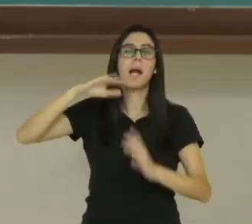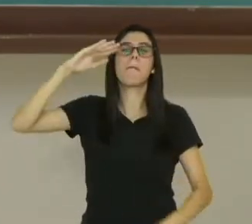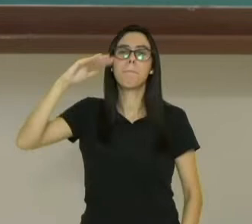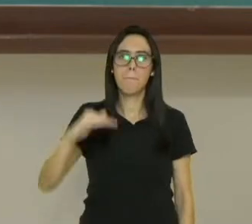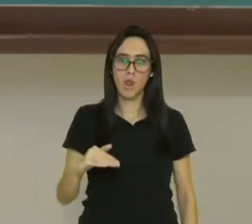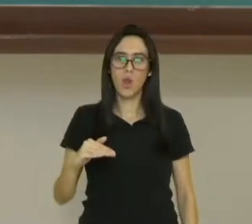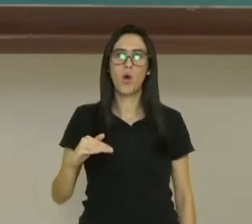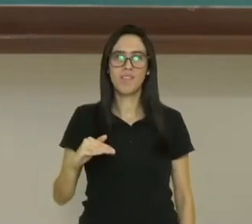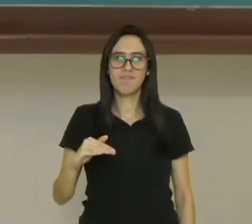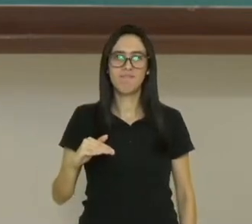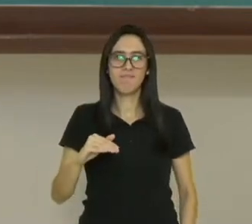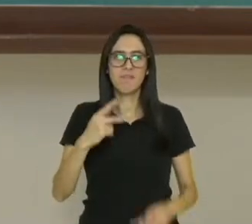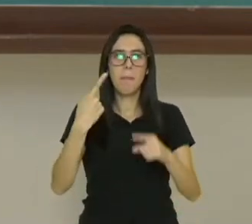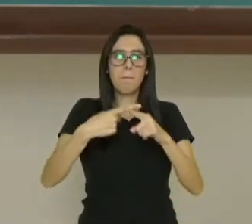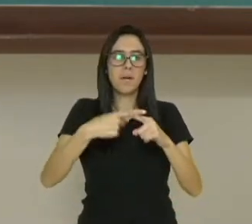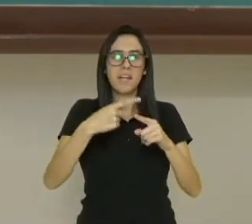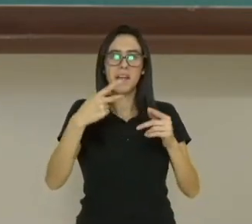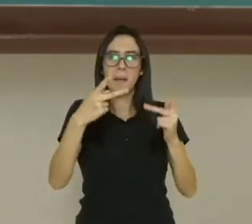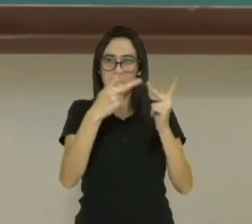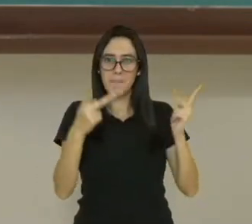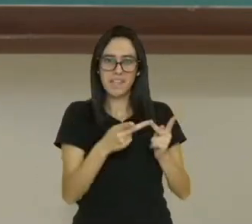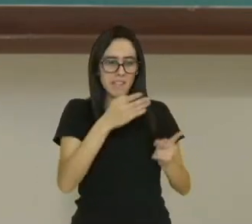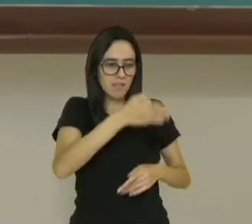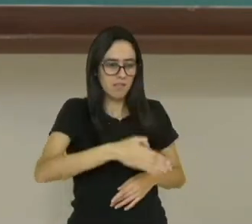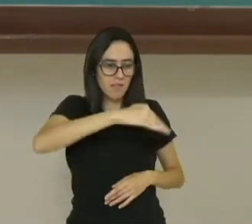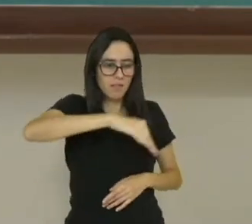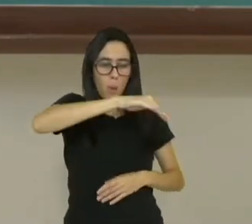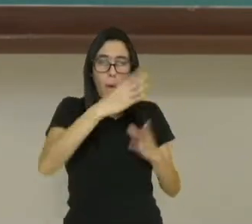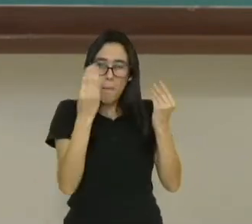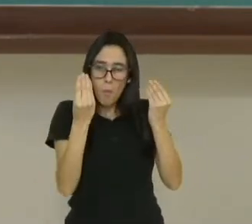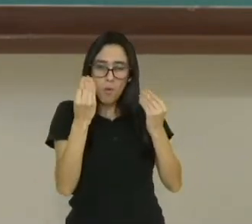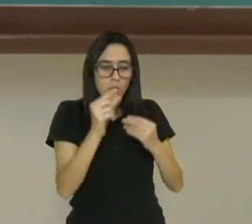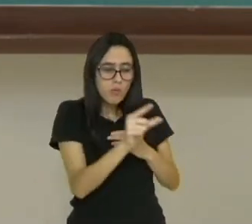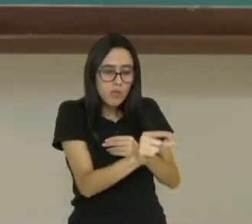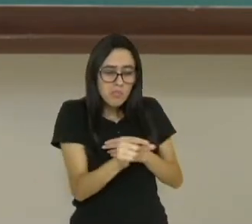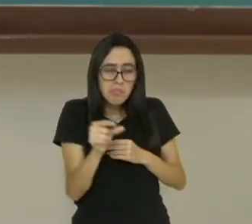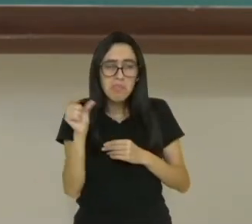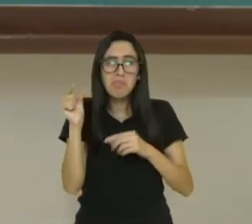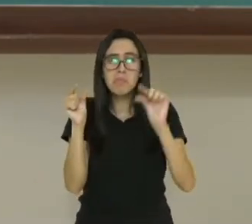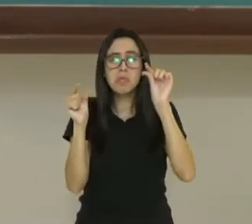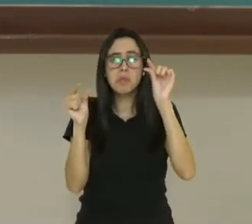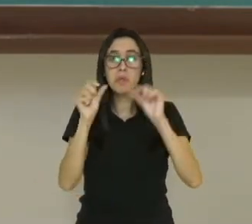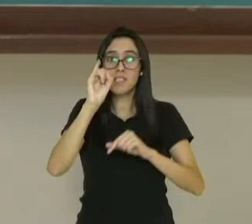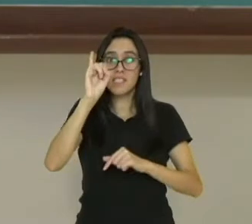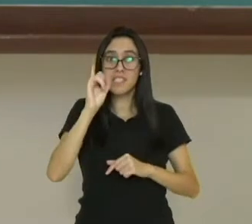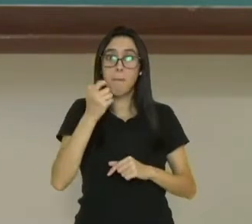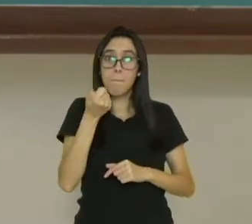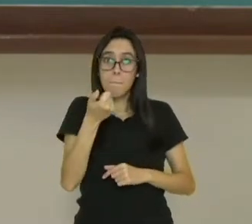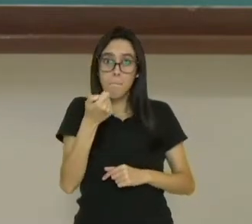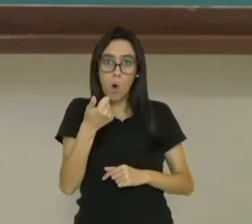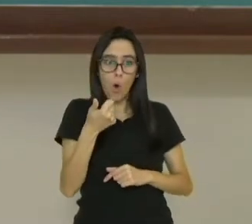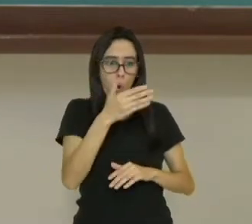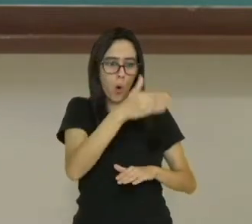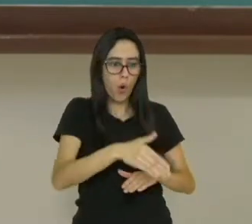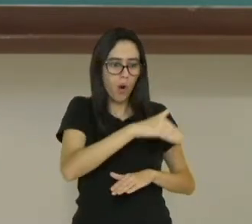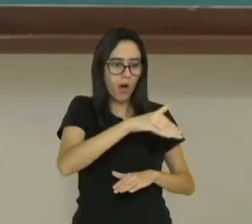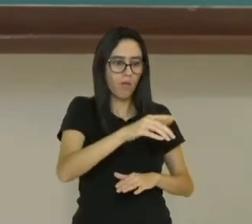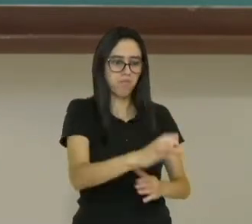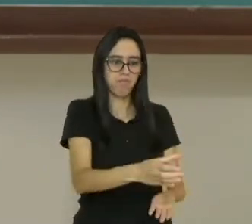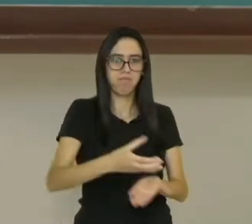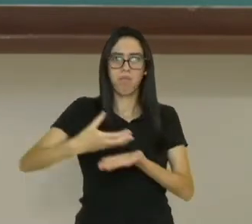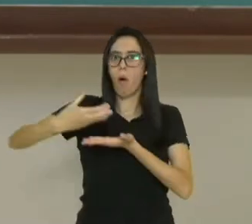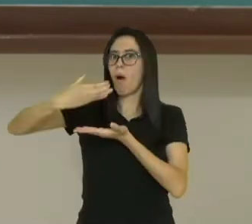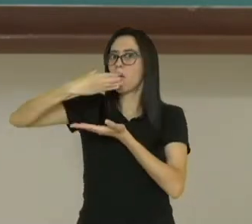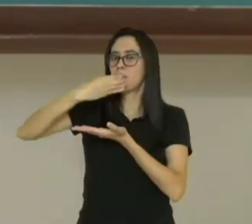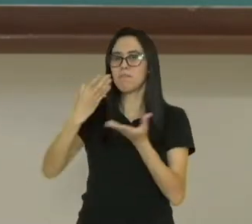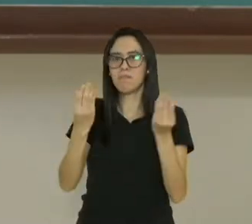o meu pedacinho. Ou seja, para que eu coma a mesma quantidade, quantidades equivalentes, eu vou ter que comer 1/4 da primeira